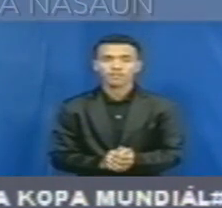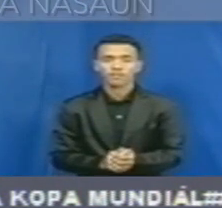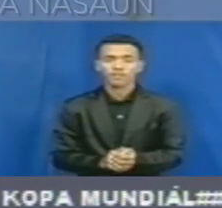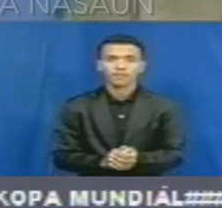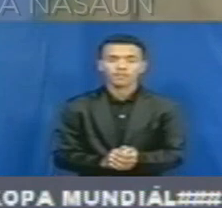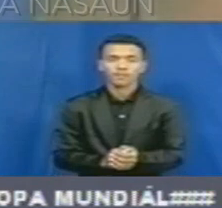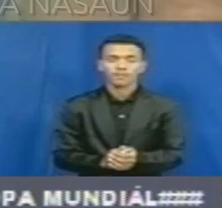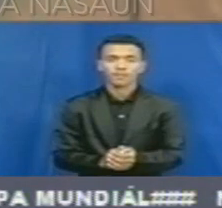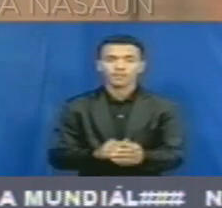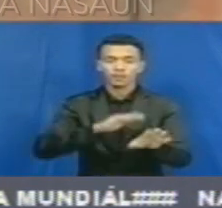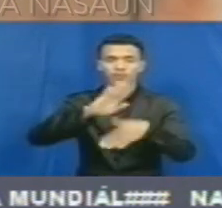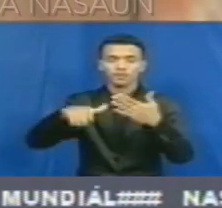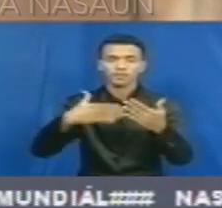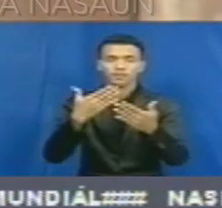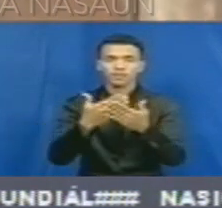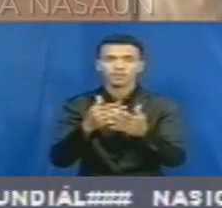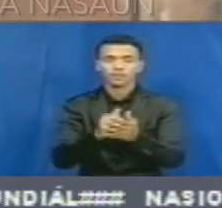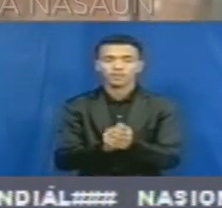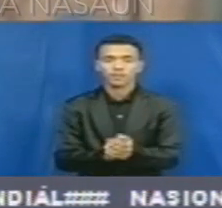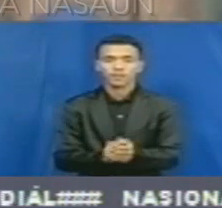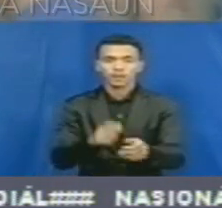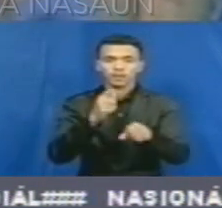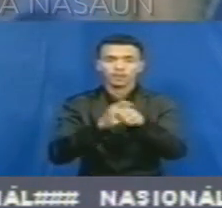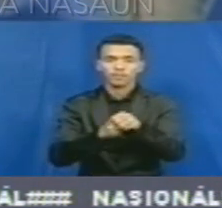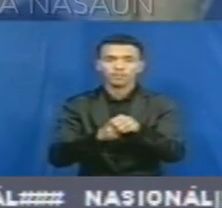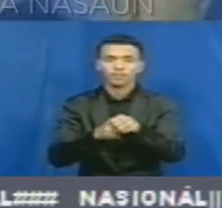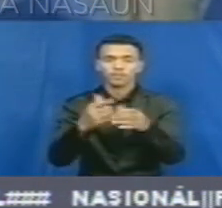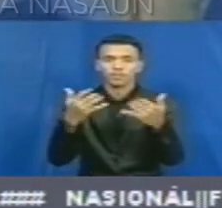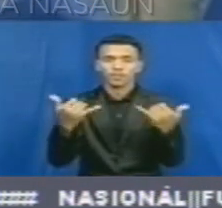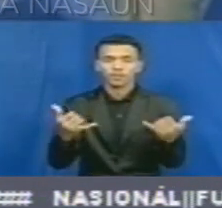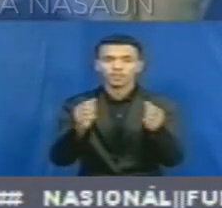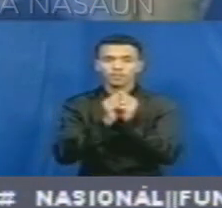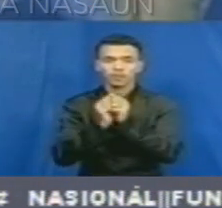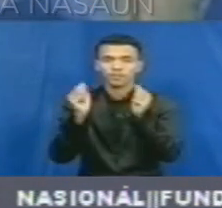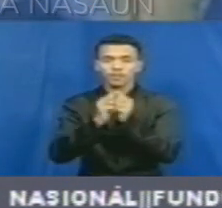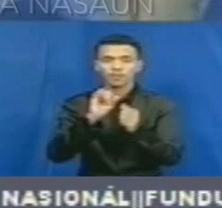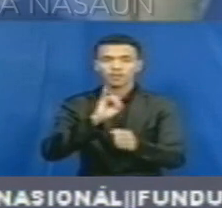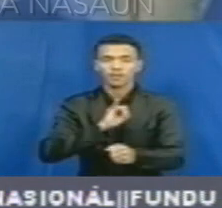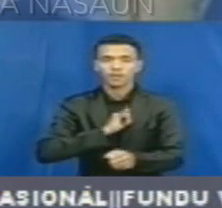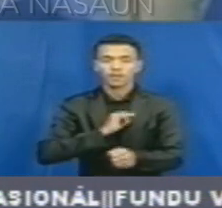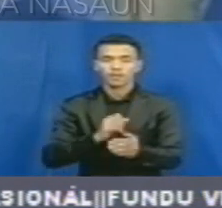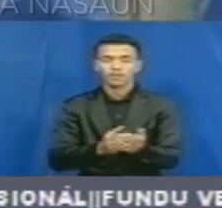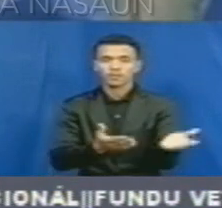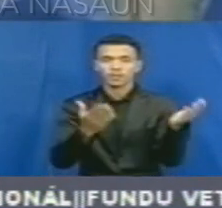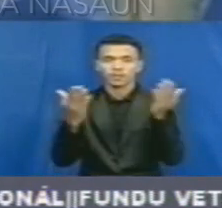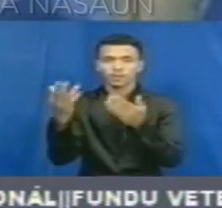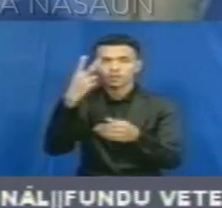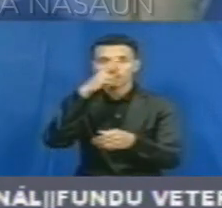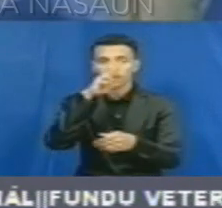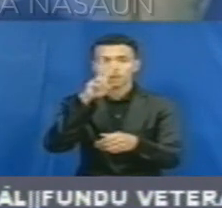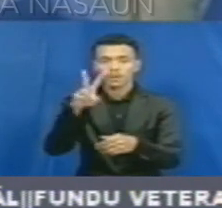Diego, telespectadores, Rádio no Televisão Timor-Leste, previsão tempo, by edição Ohin, muito falou ao Timote Guzmão. A celorita Bocira de